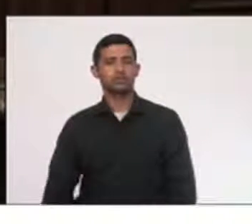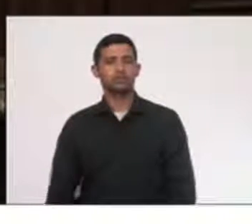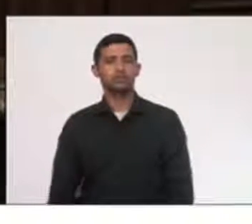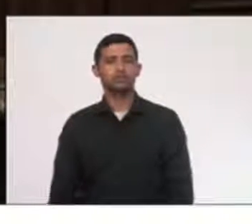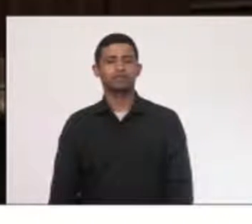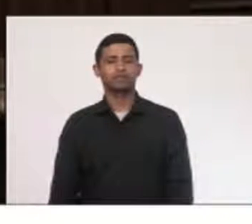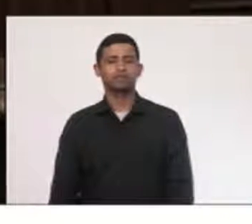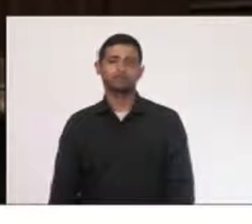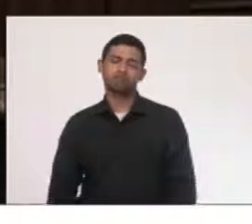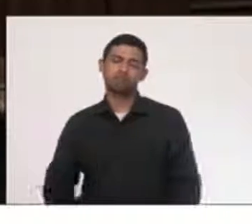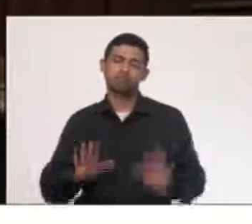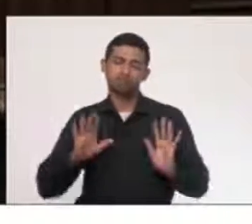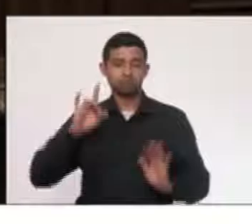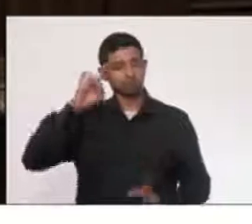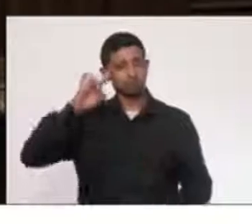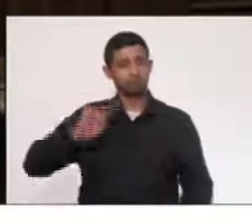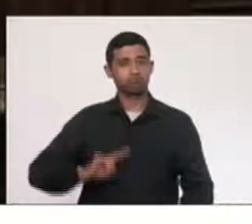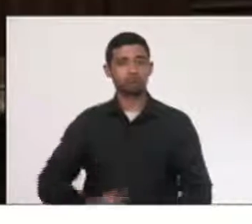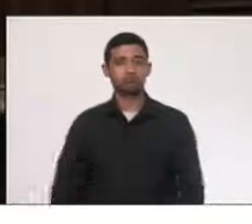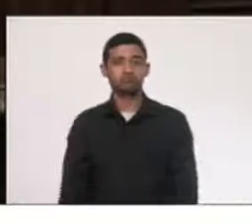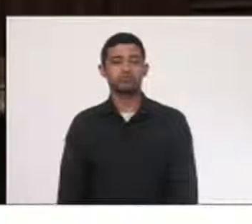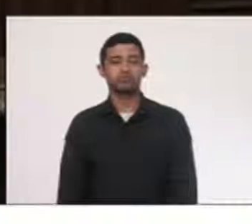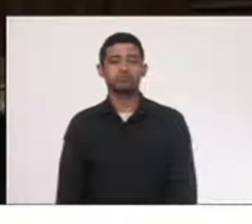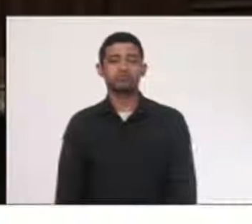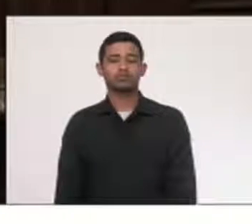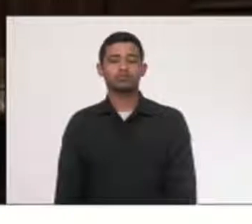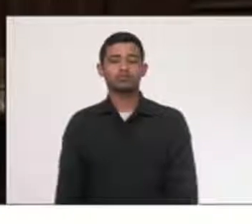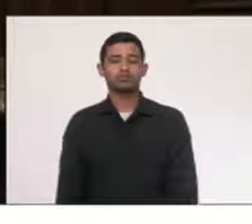Eu não sei. Veja,